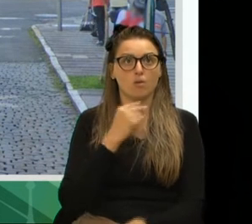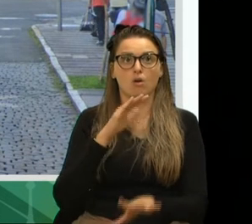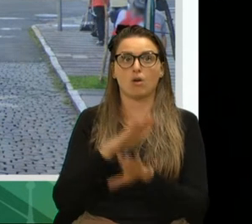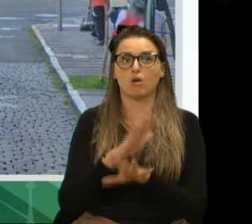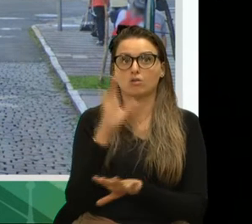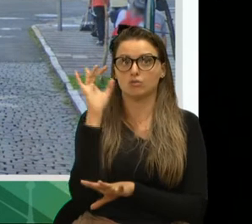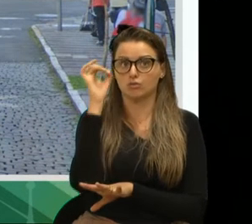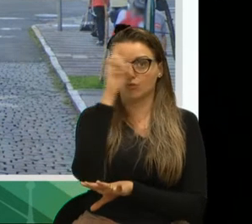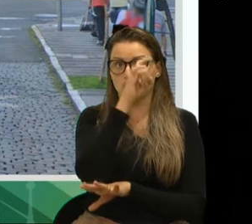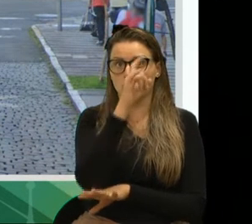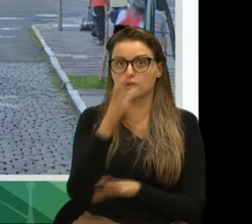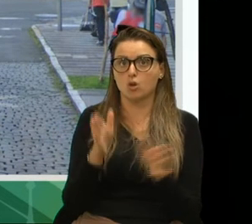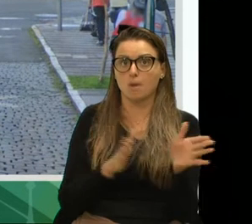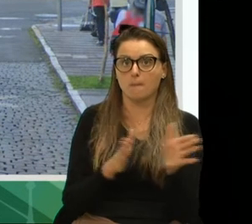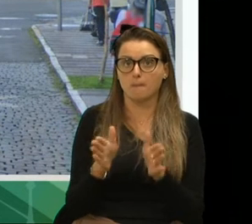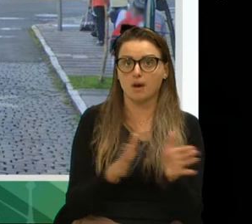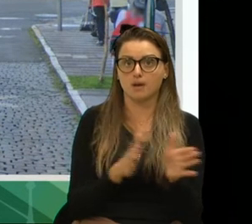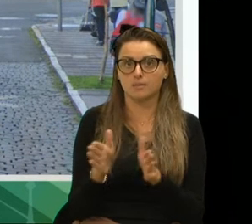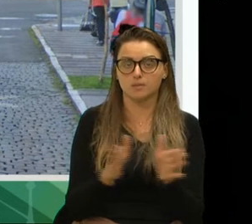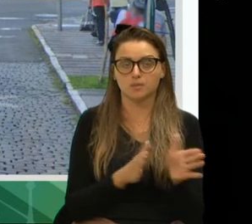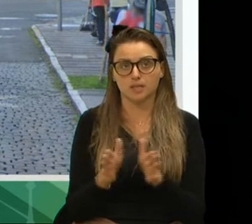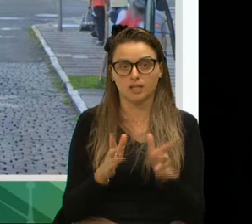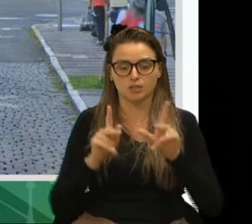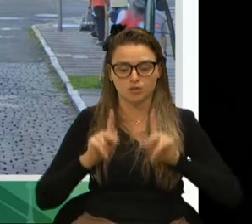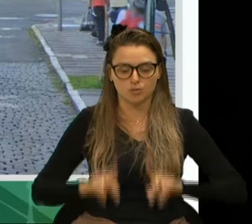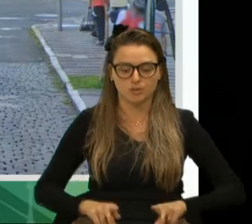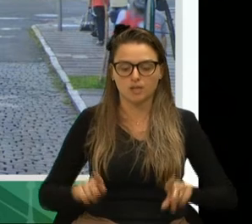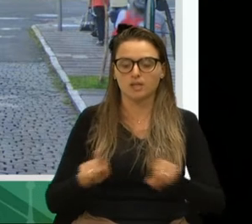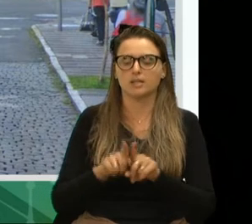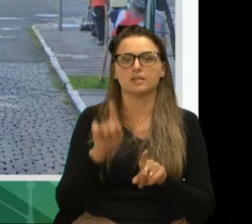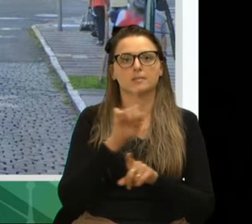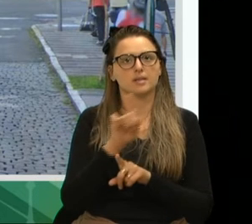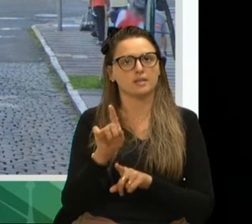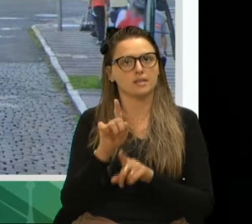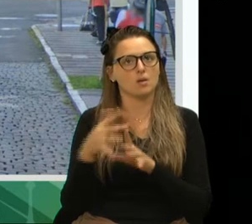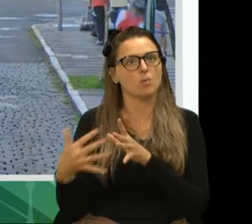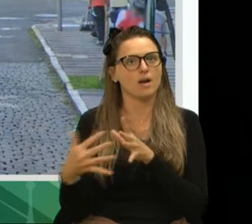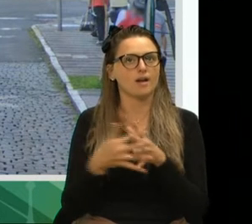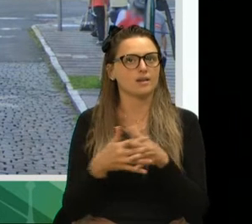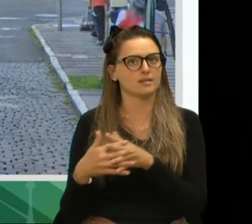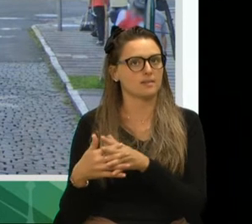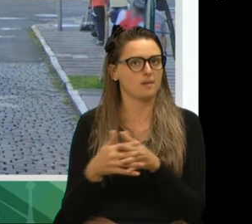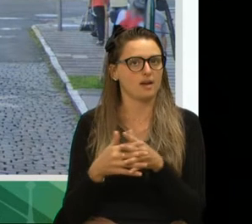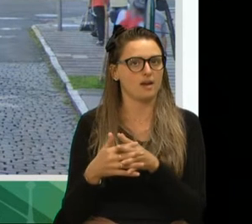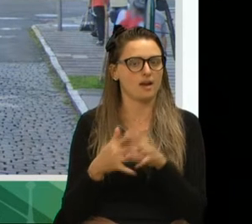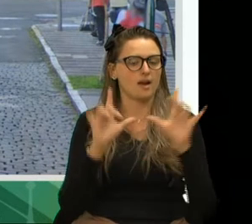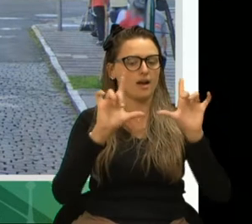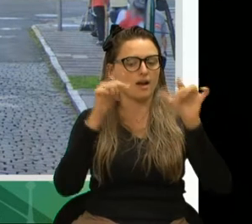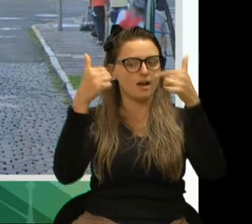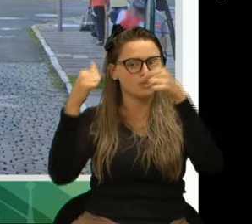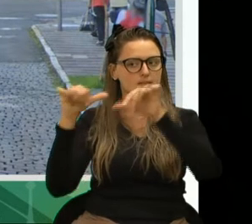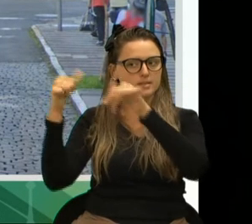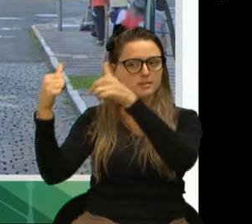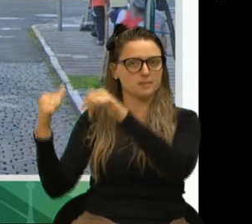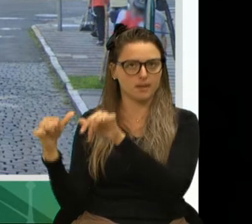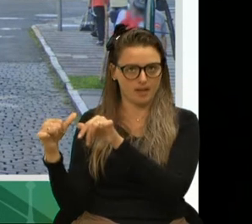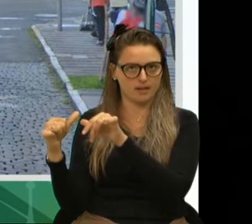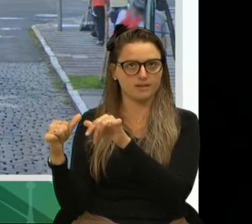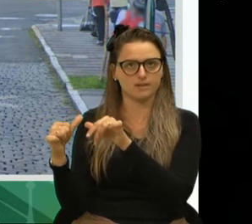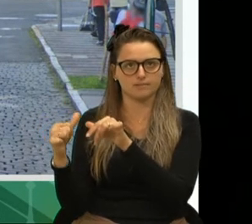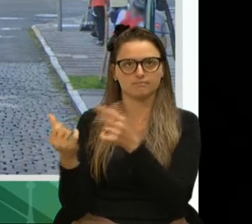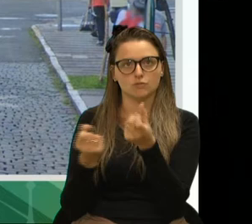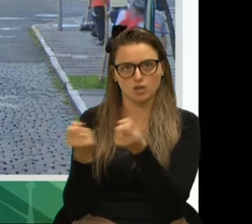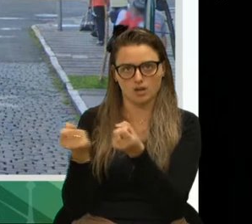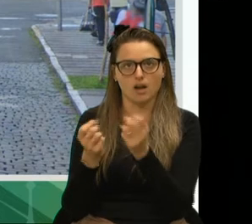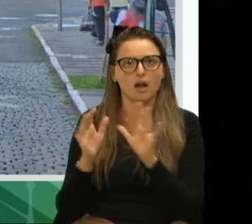a mobilidade de pedestre e nem atrapalhar a sinalização oficial de trânsito. Isso está no corpo do projeto. E a gente